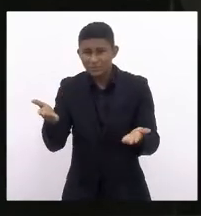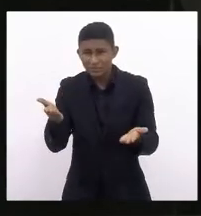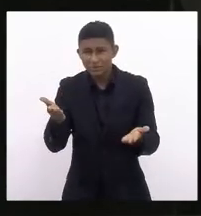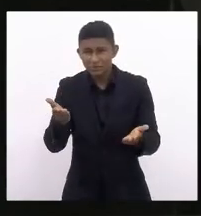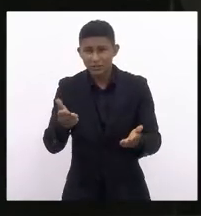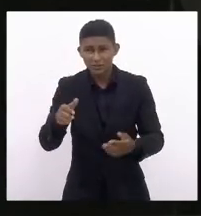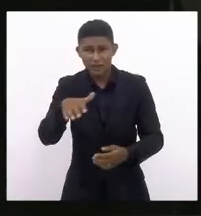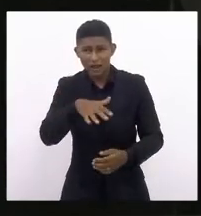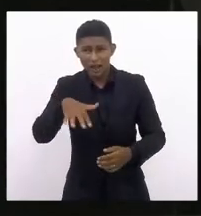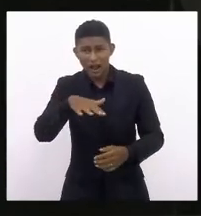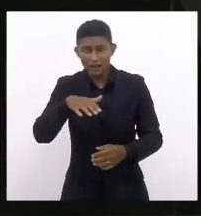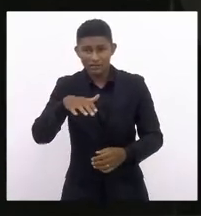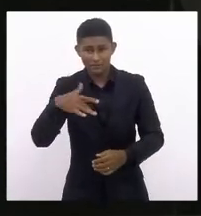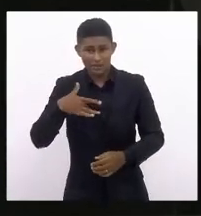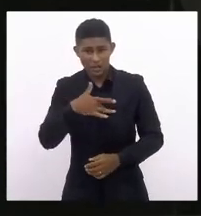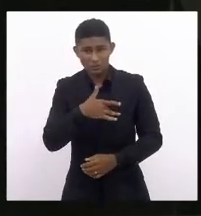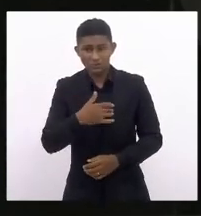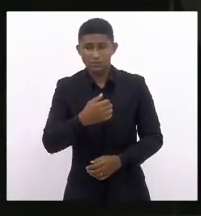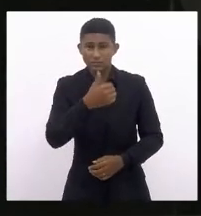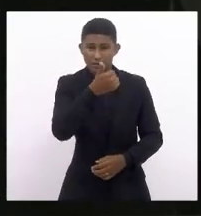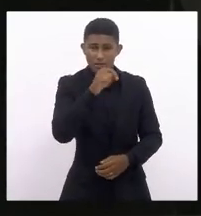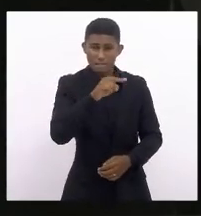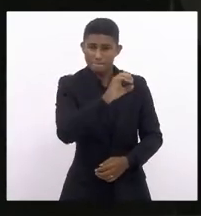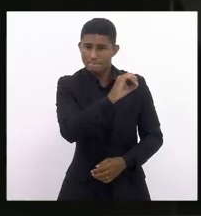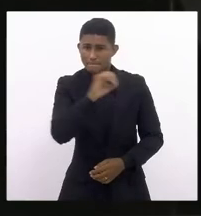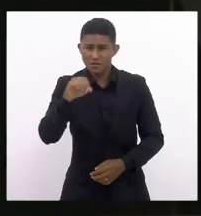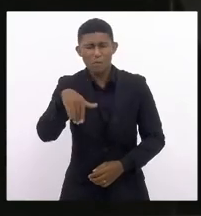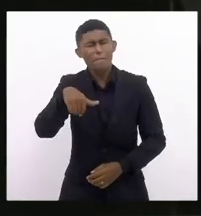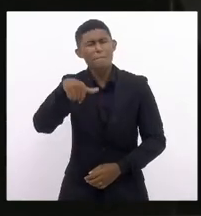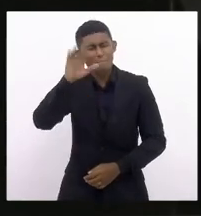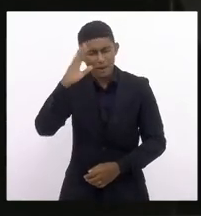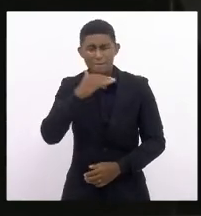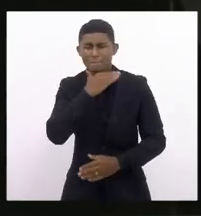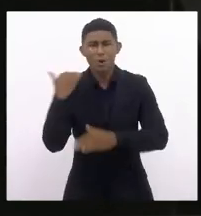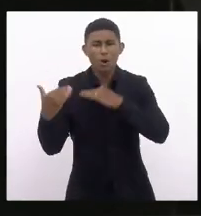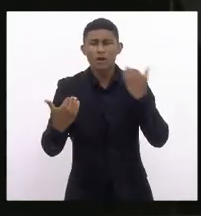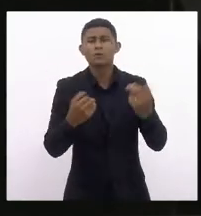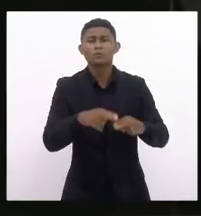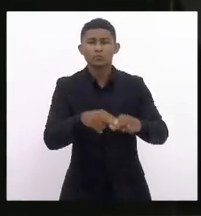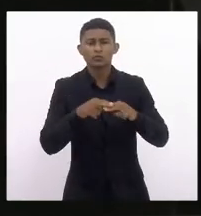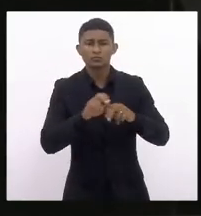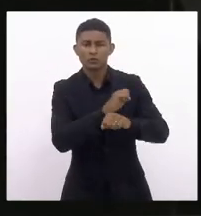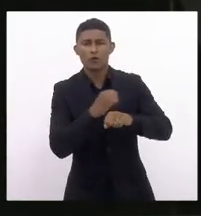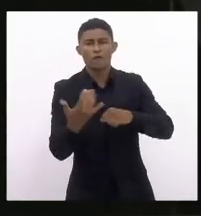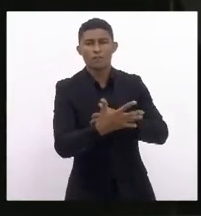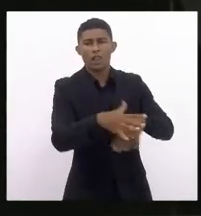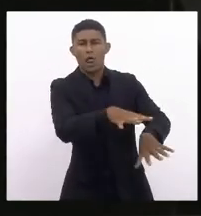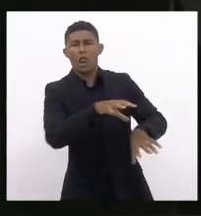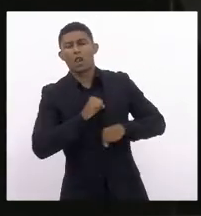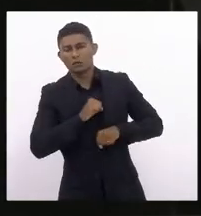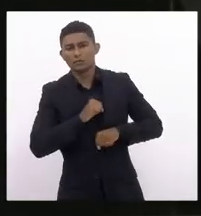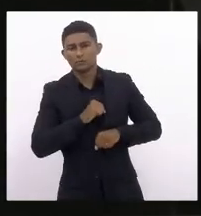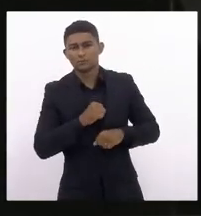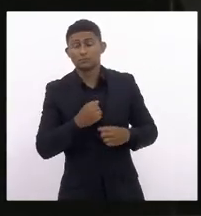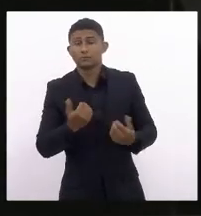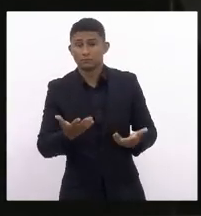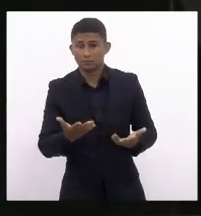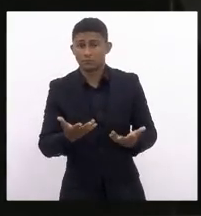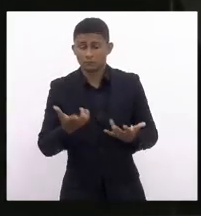Covid. Foram mais de... E isso, Tia Ju, os dados que nós temos